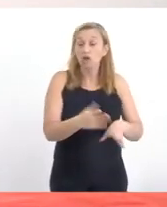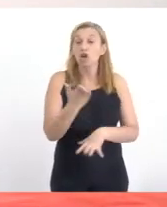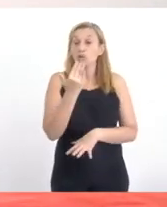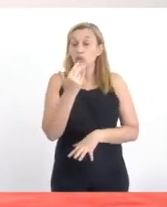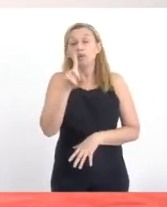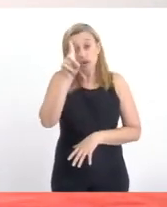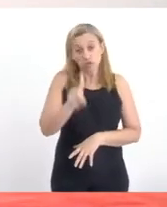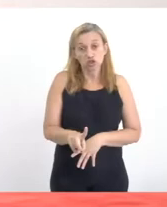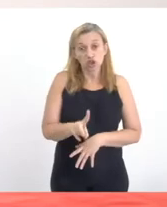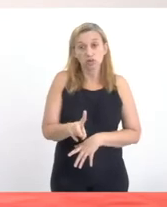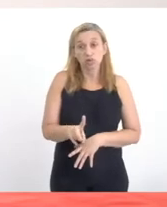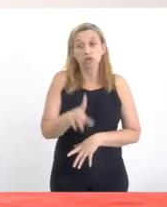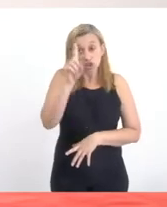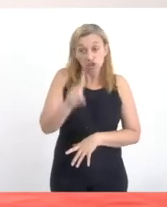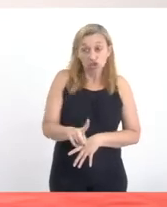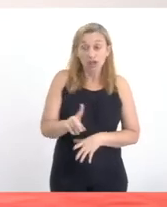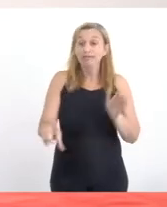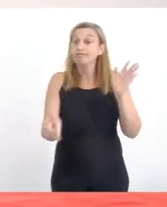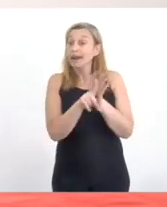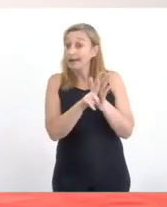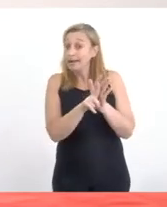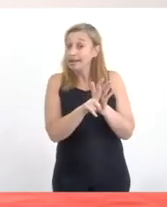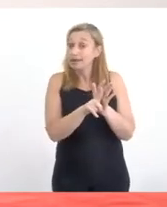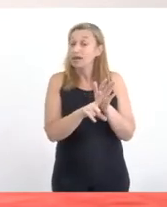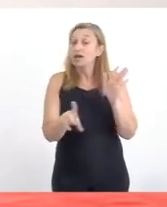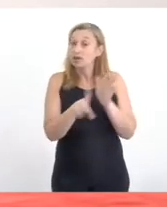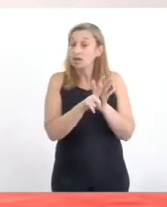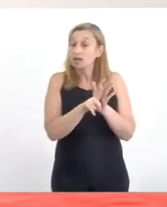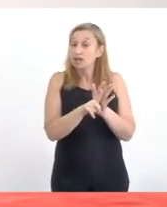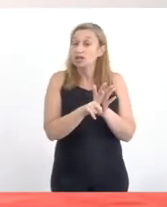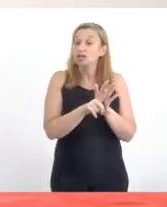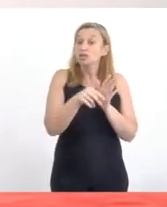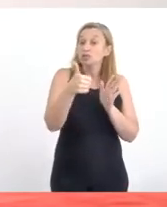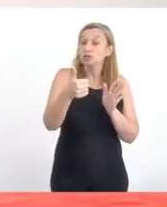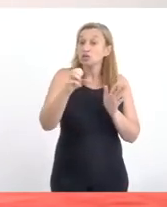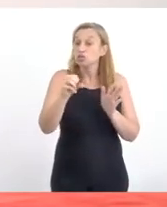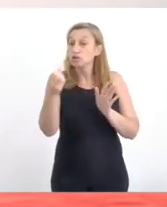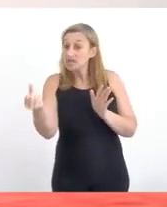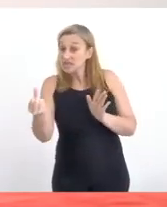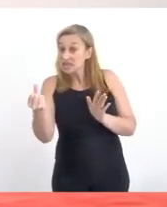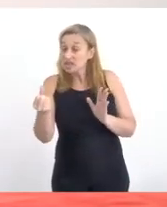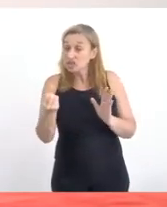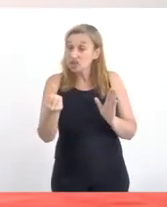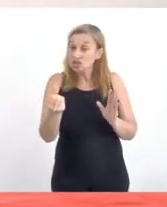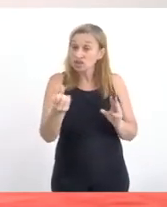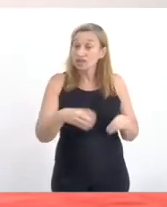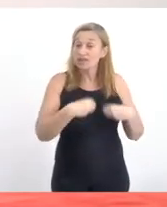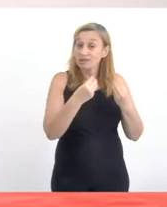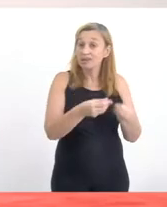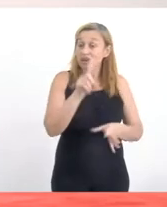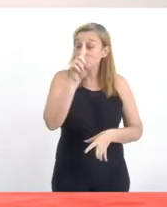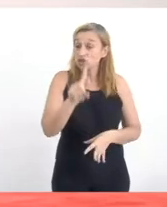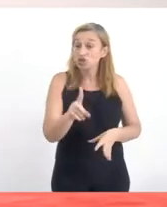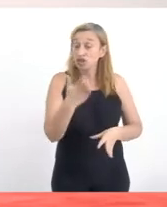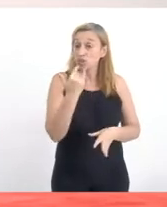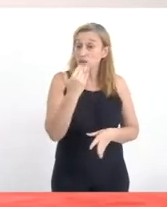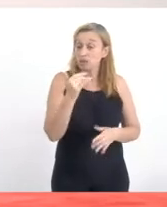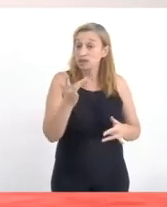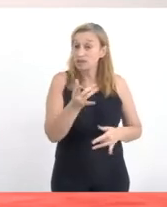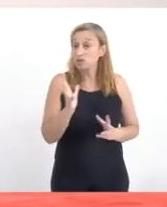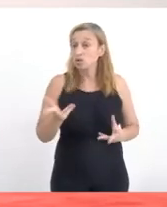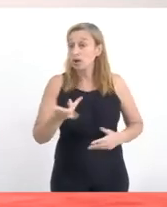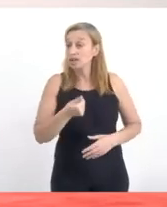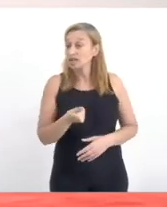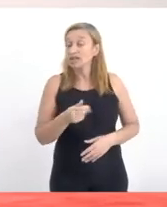comer é um direito e um direito em lei uma lei entra no Avenidas mísseis que dá a garantia Alimentação